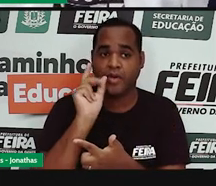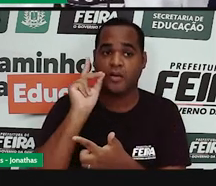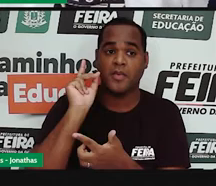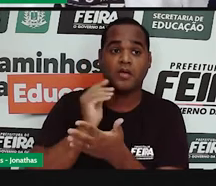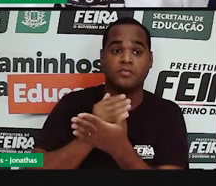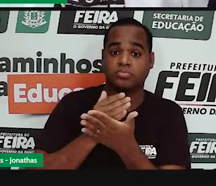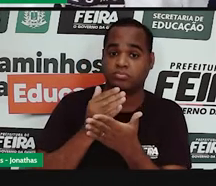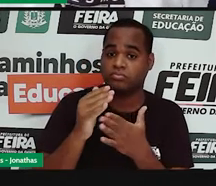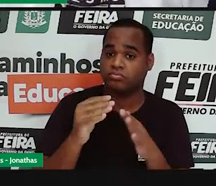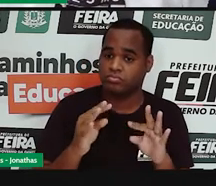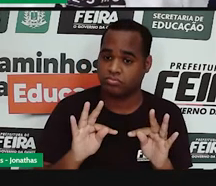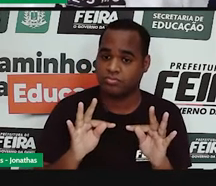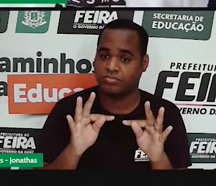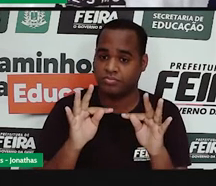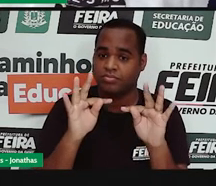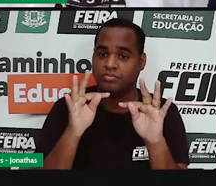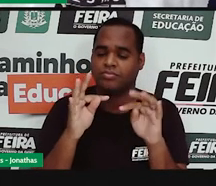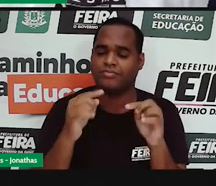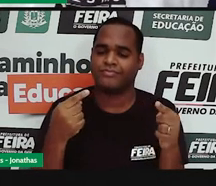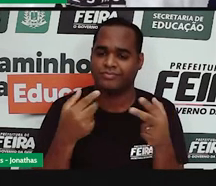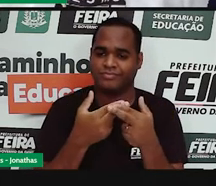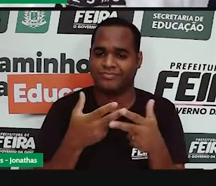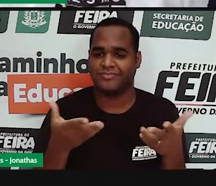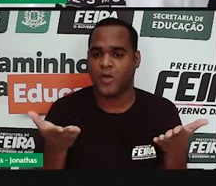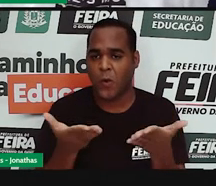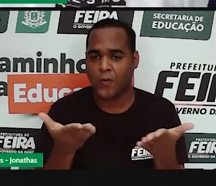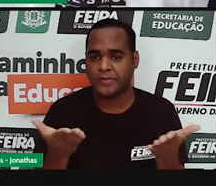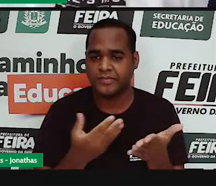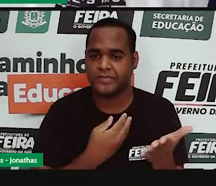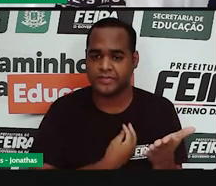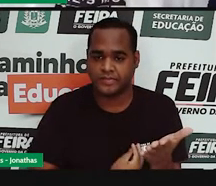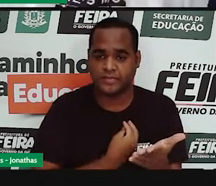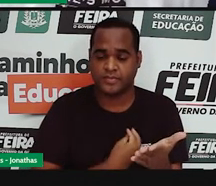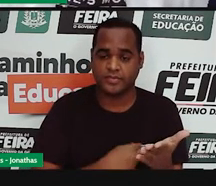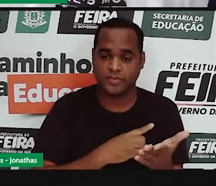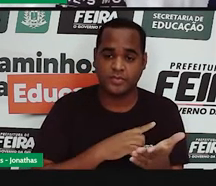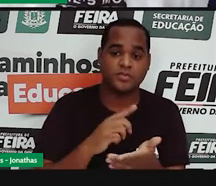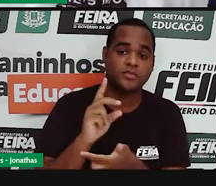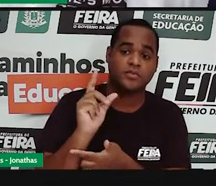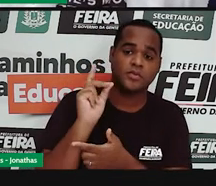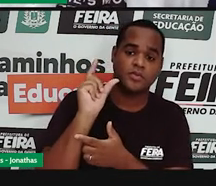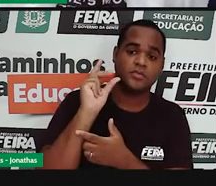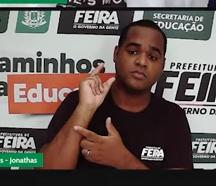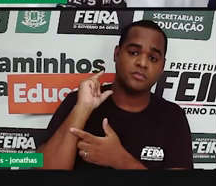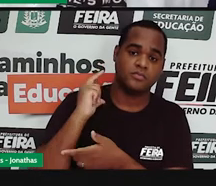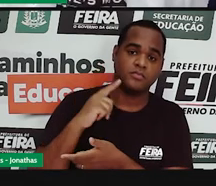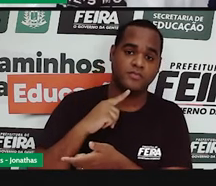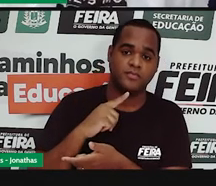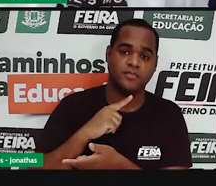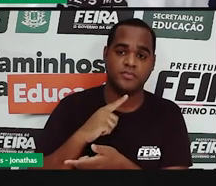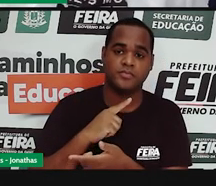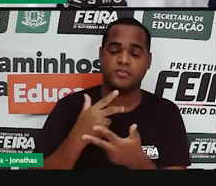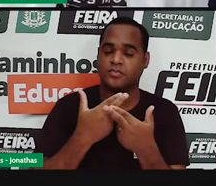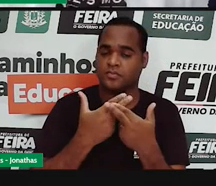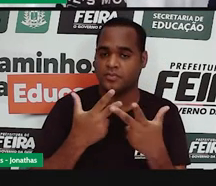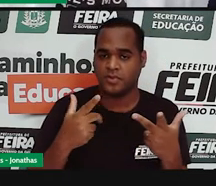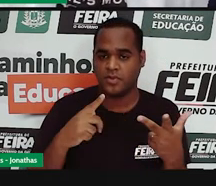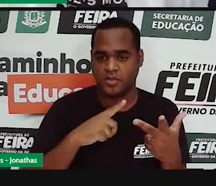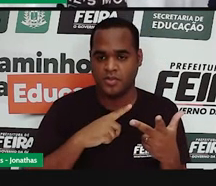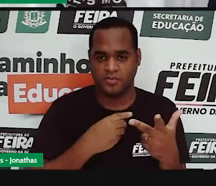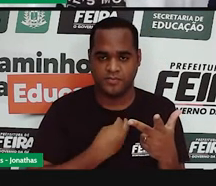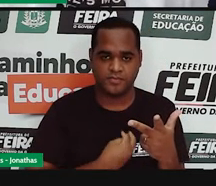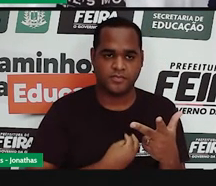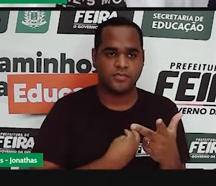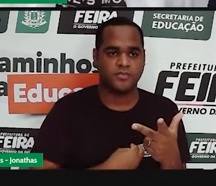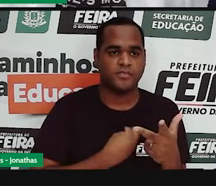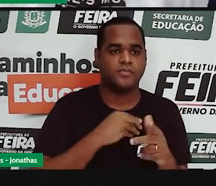mais tecnológica da modernidade, como tem a dimensão do mundo antigo, do mundo medieval também. E, por fim,